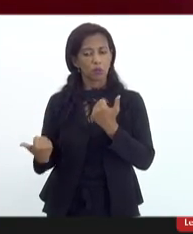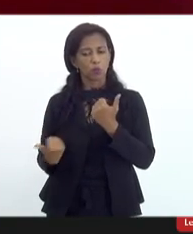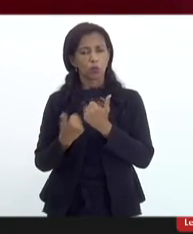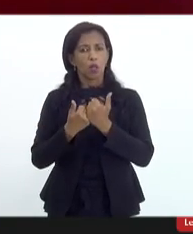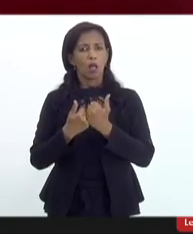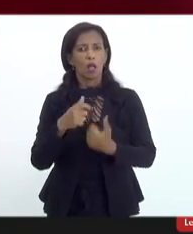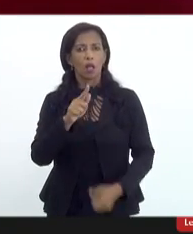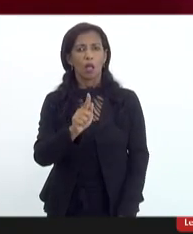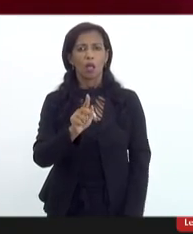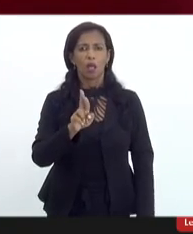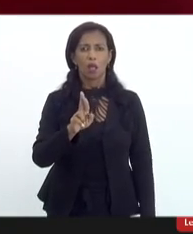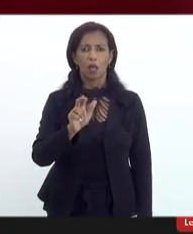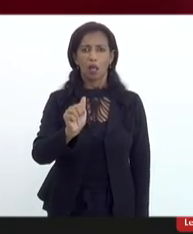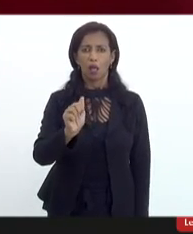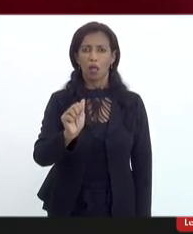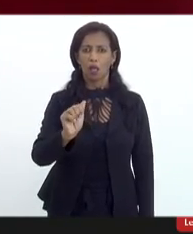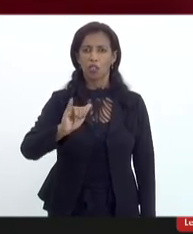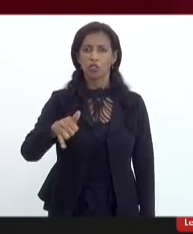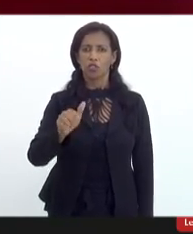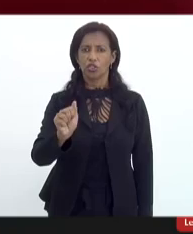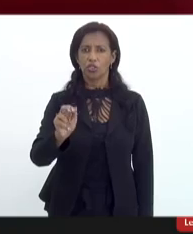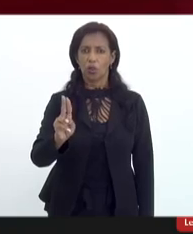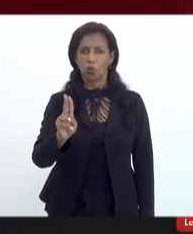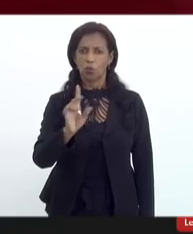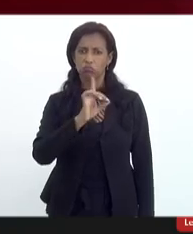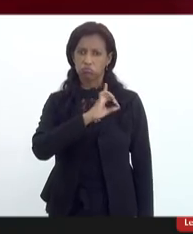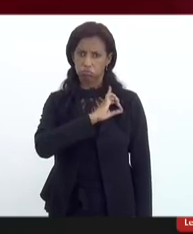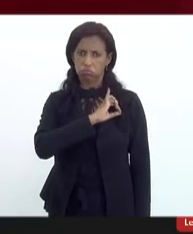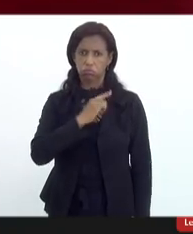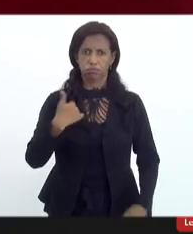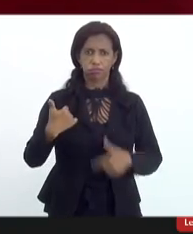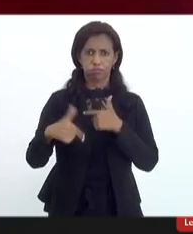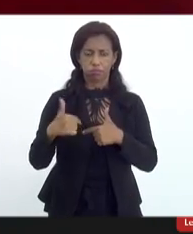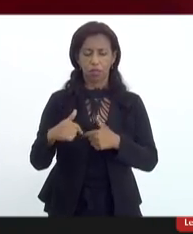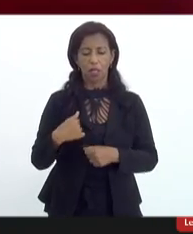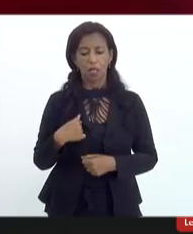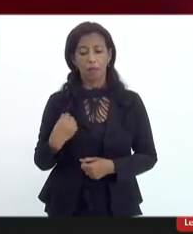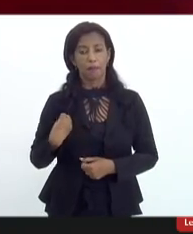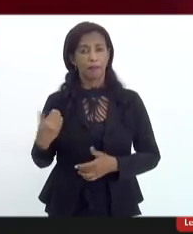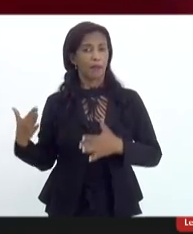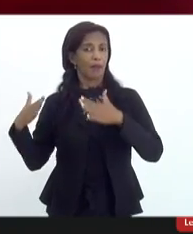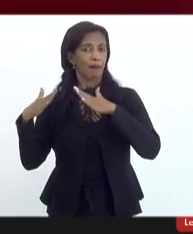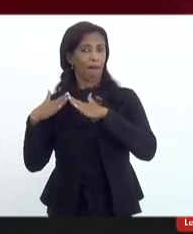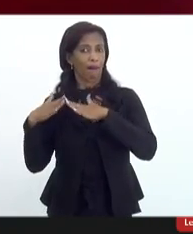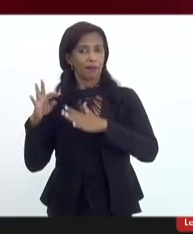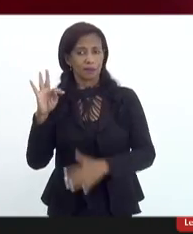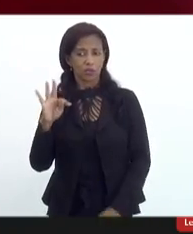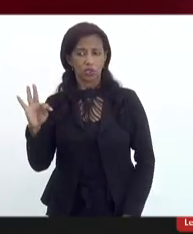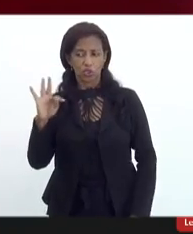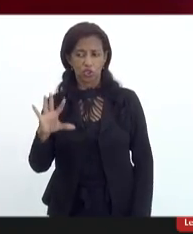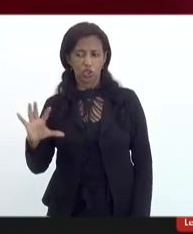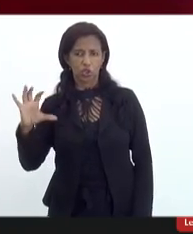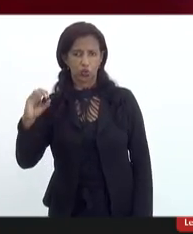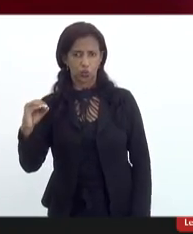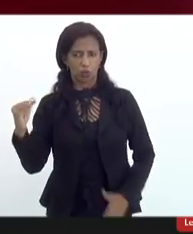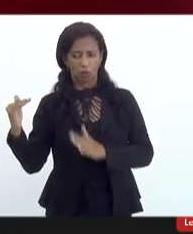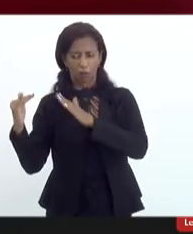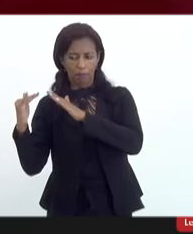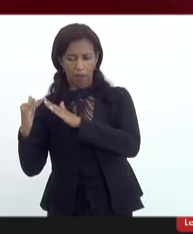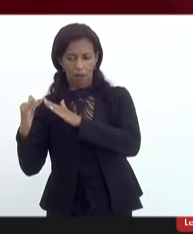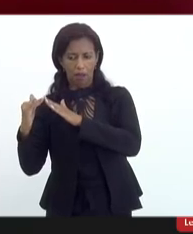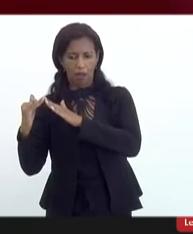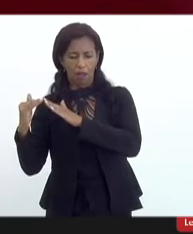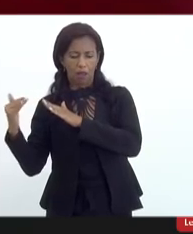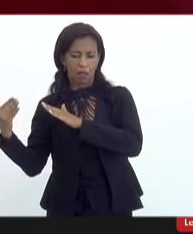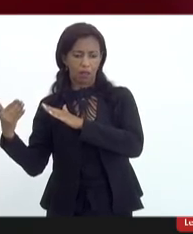Grajaú. E por inúmeras vezes eu moro na Tijuca, no deslocamento que faço para